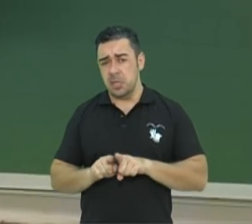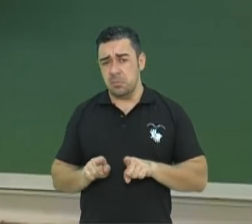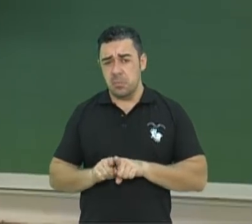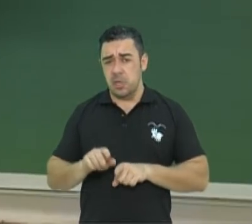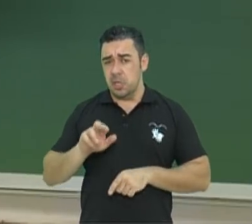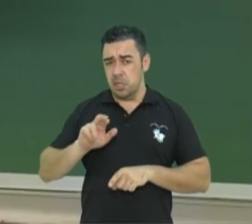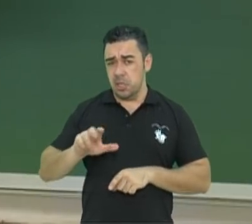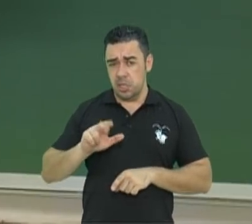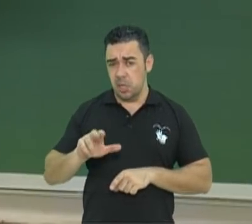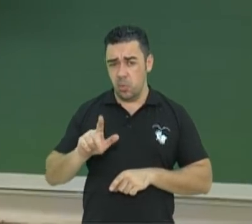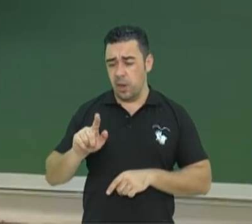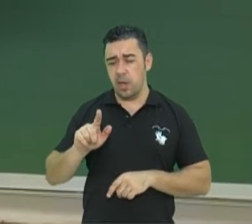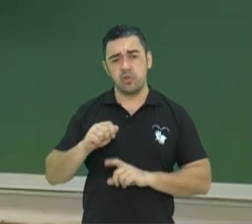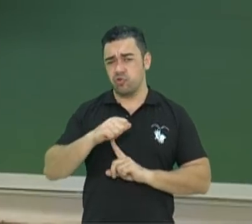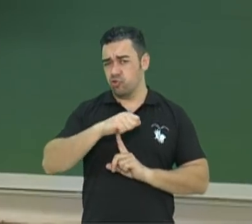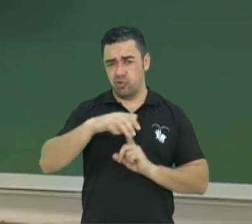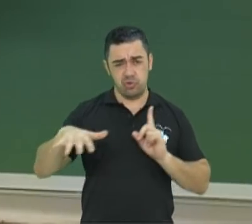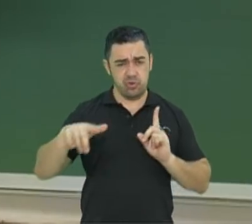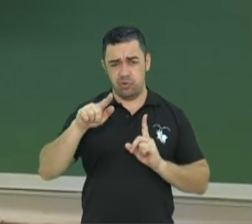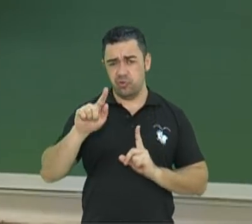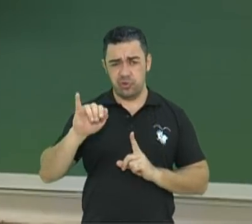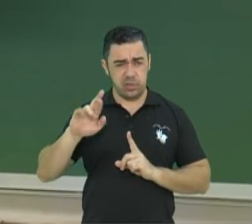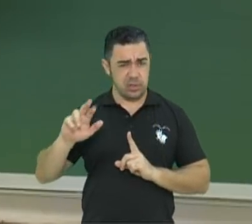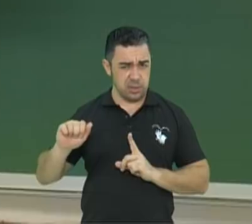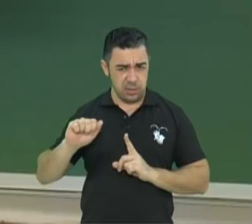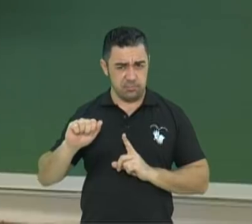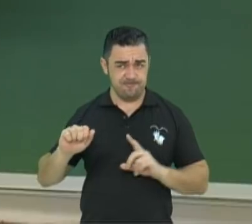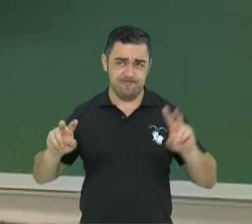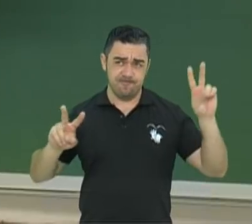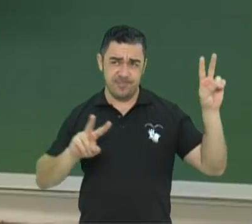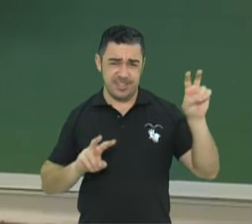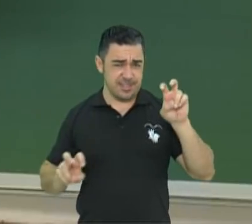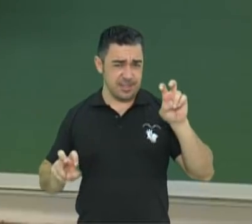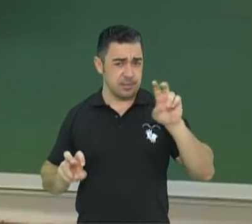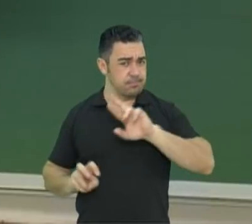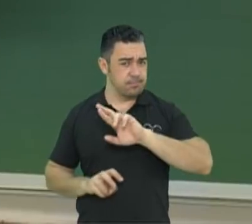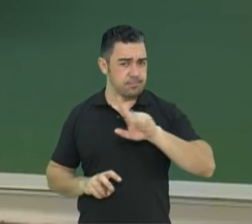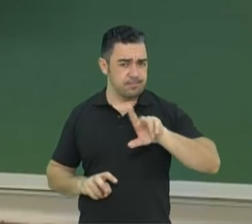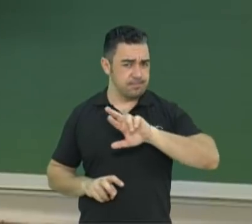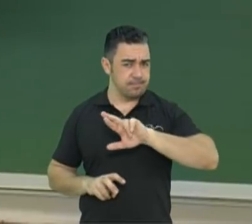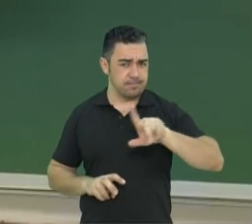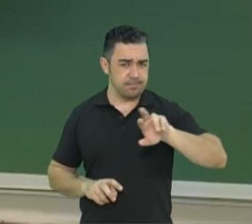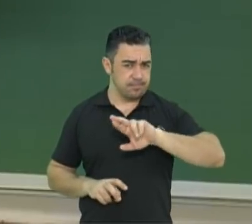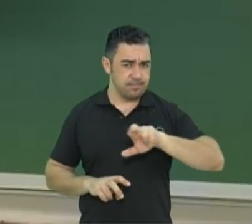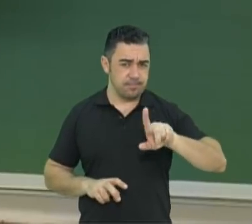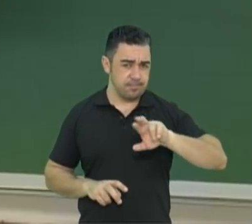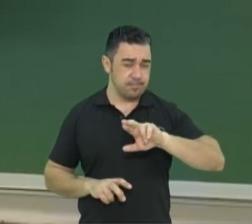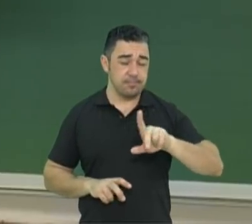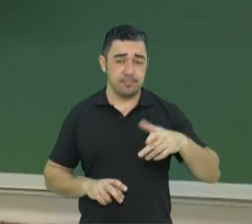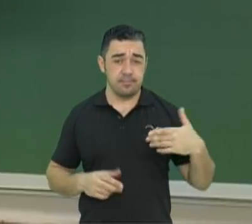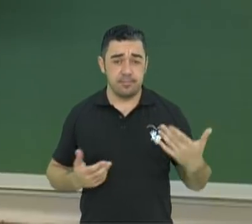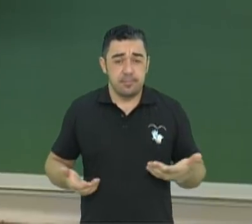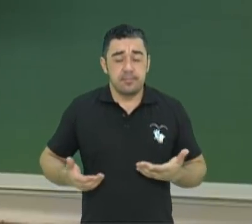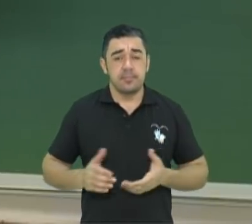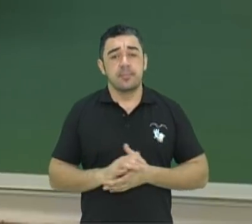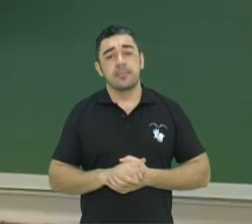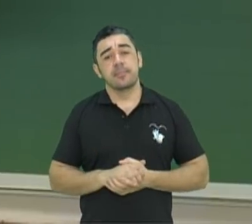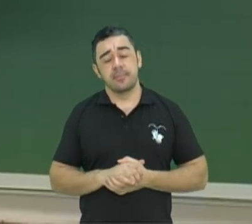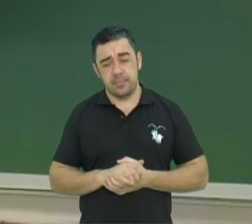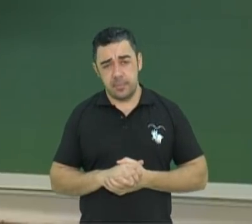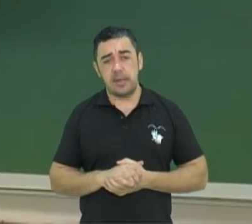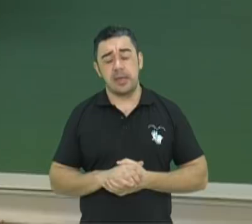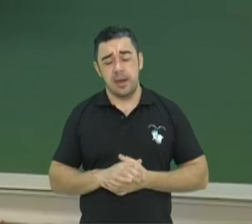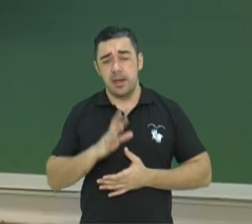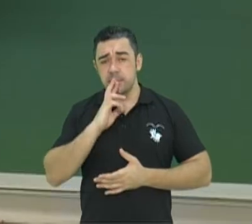acho que determinante não é uma gíria. E é uma citação? Acho que não, estou um pouco em dúvida. Eu acho